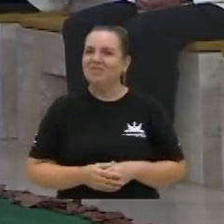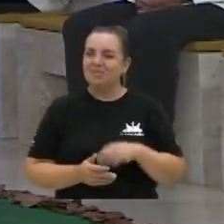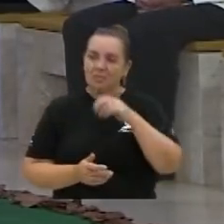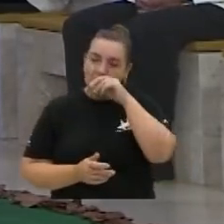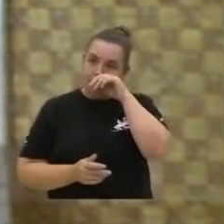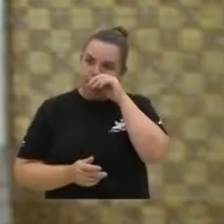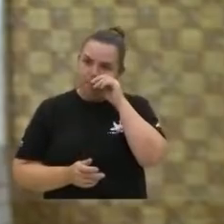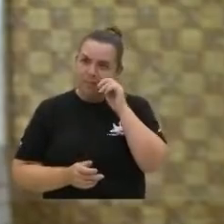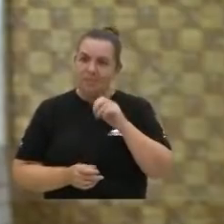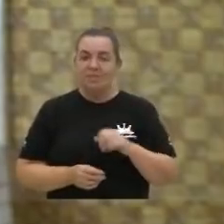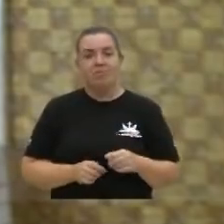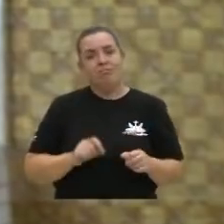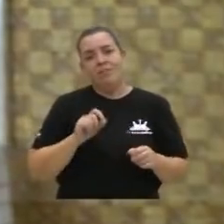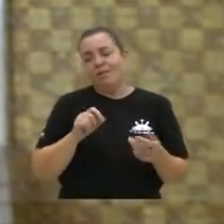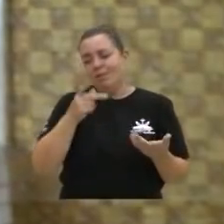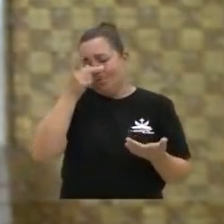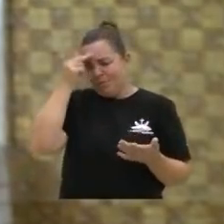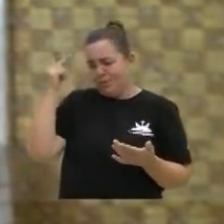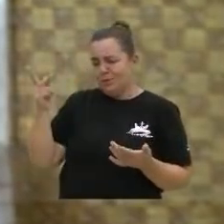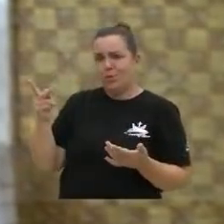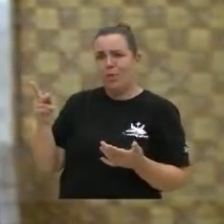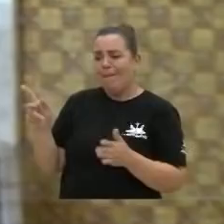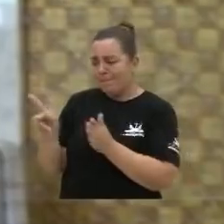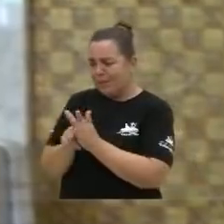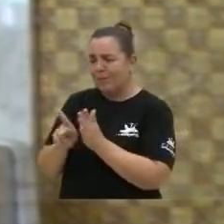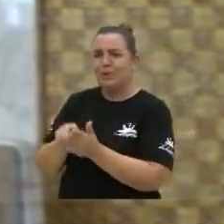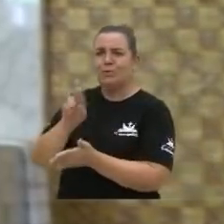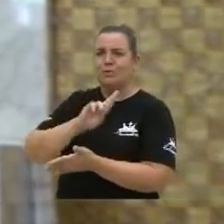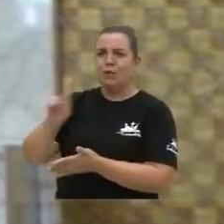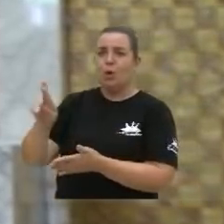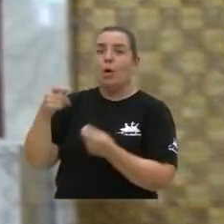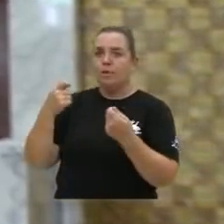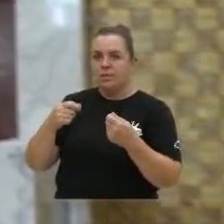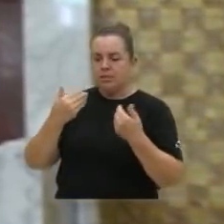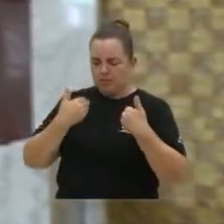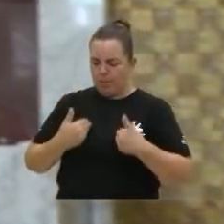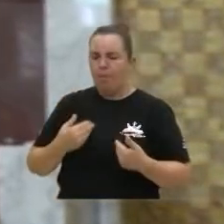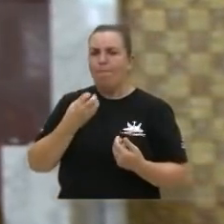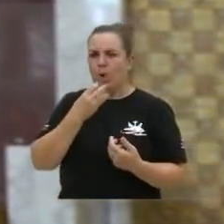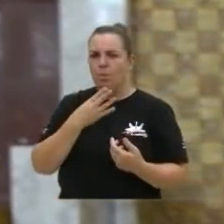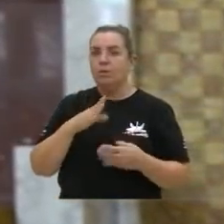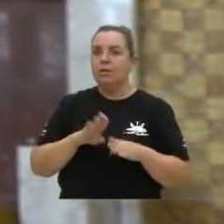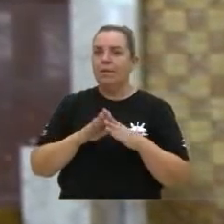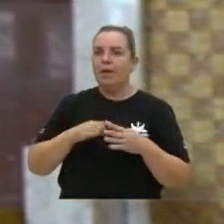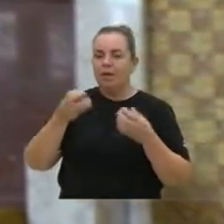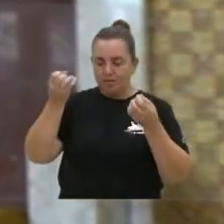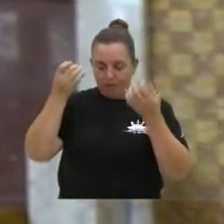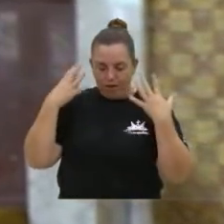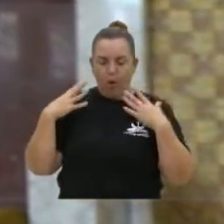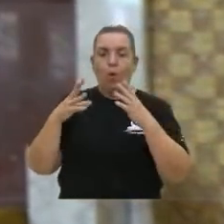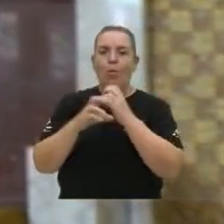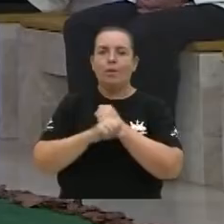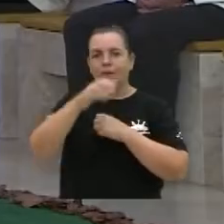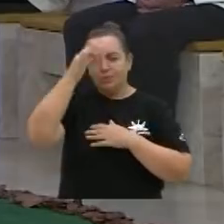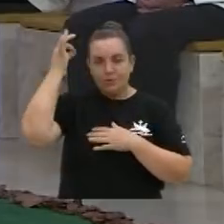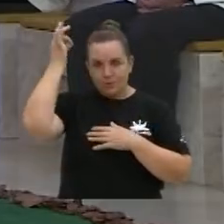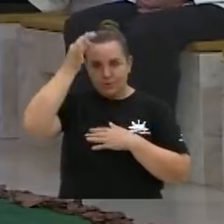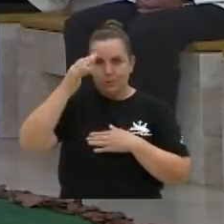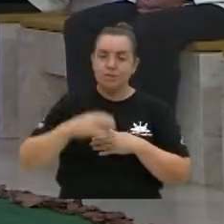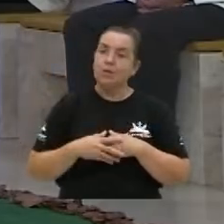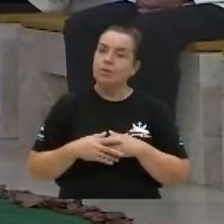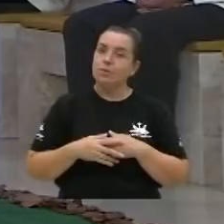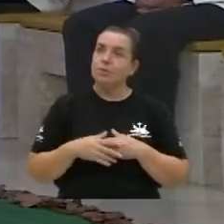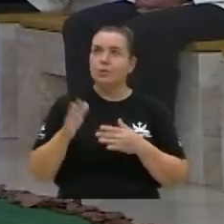Quem é rebanho do Senhor tem que ser bom e estar cheio do Espírito Santo. E nosso Senhor